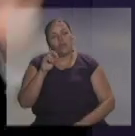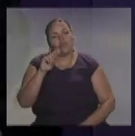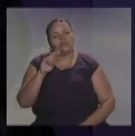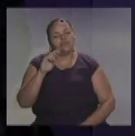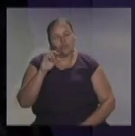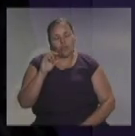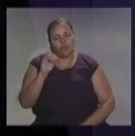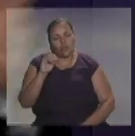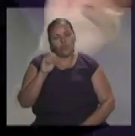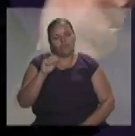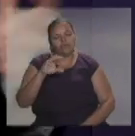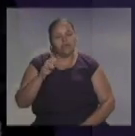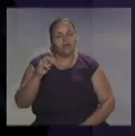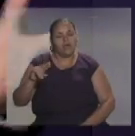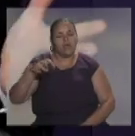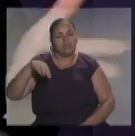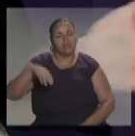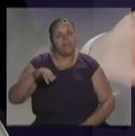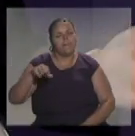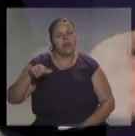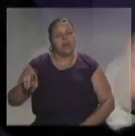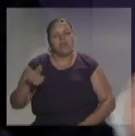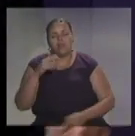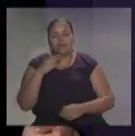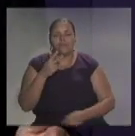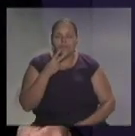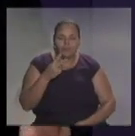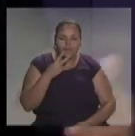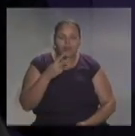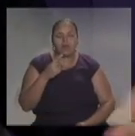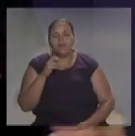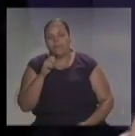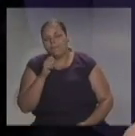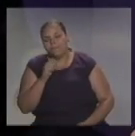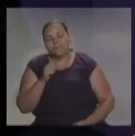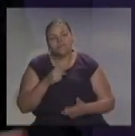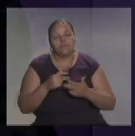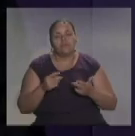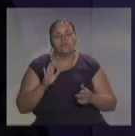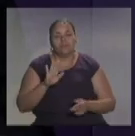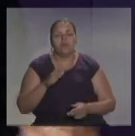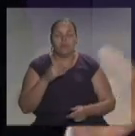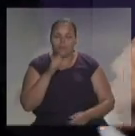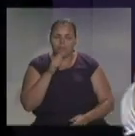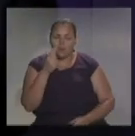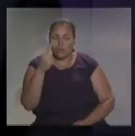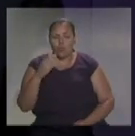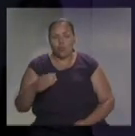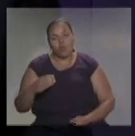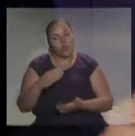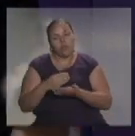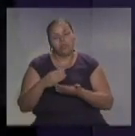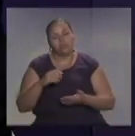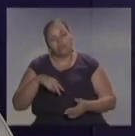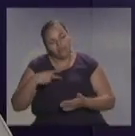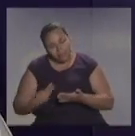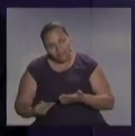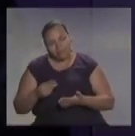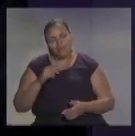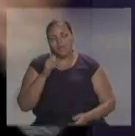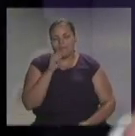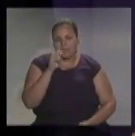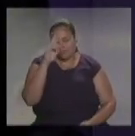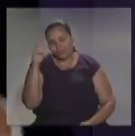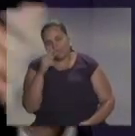sei lá, e fumava. Mas isso, primeiro que droga é de organismo para organismo, né? É verdade. Esse cara pode beber um copo de cerveja e cair durinho,